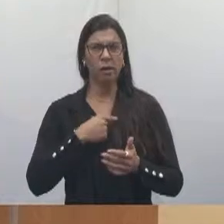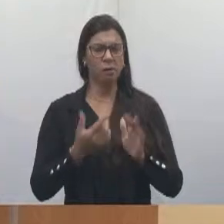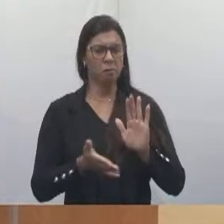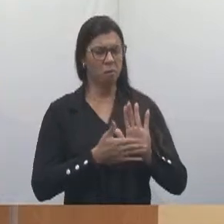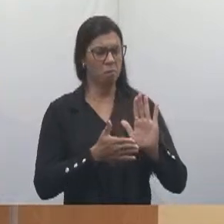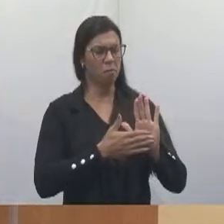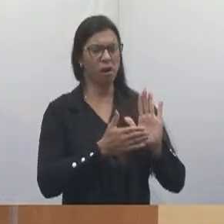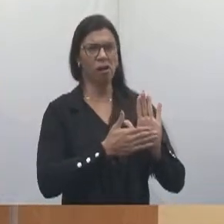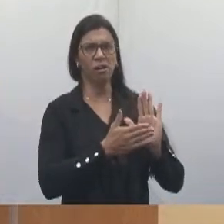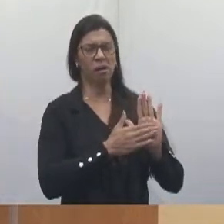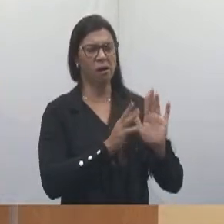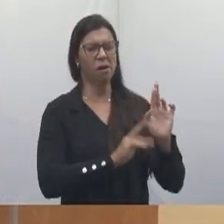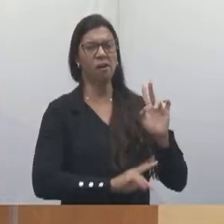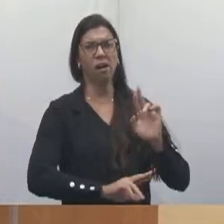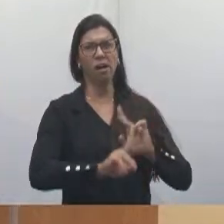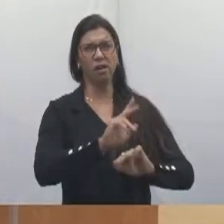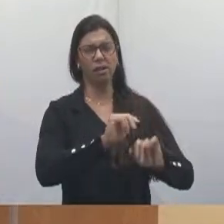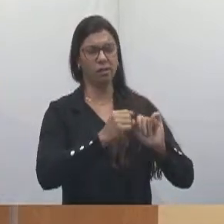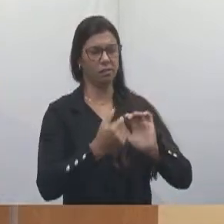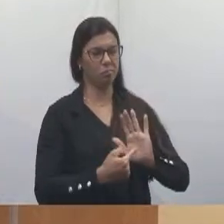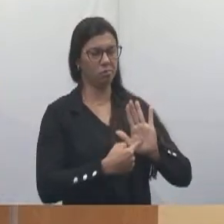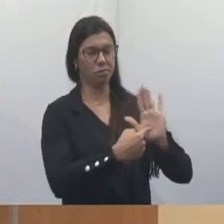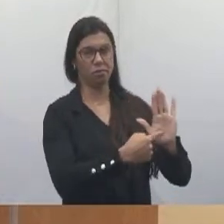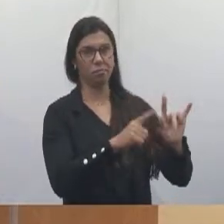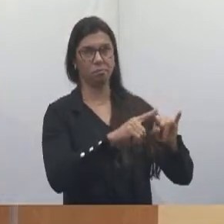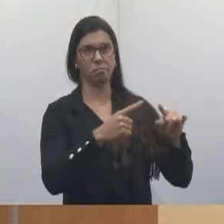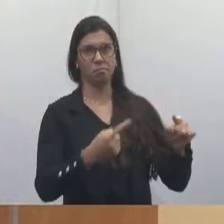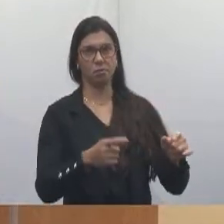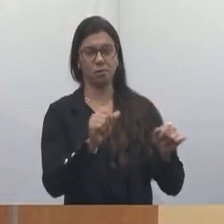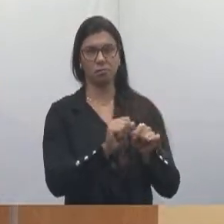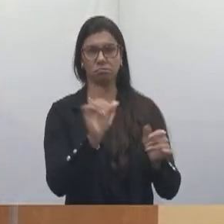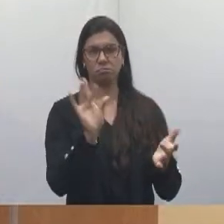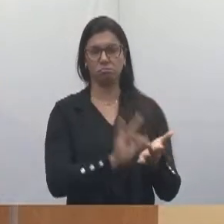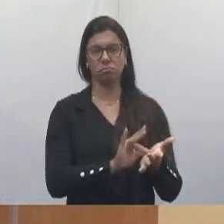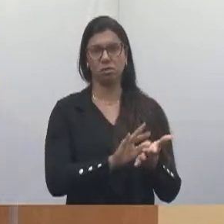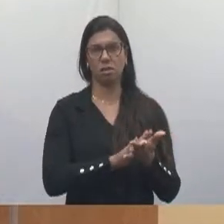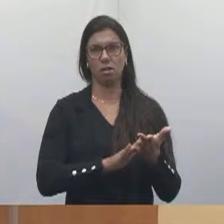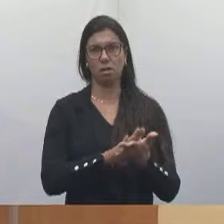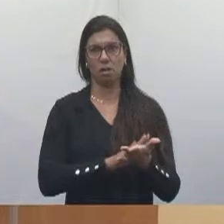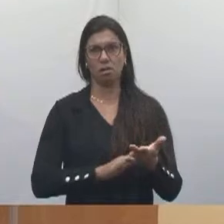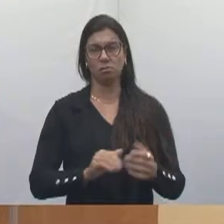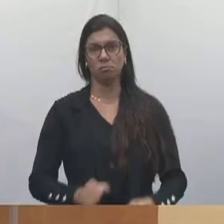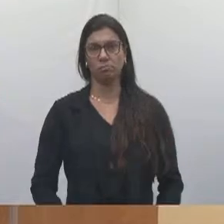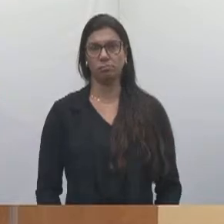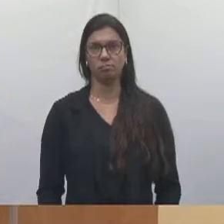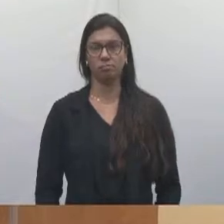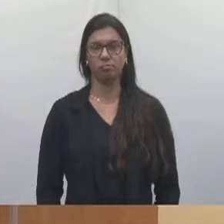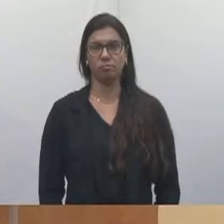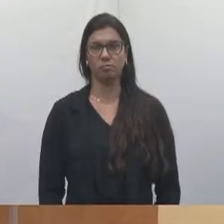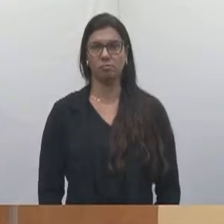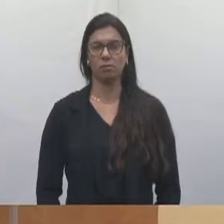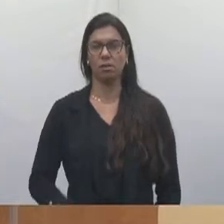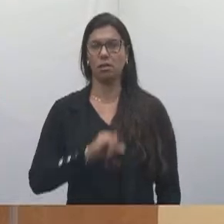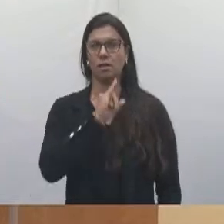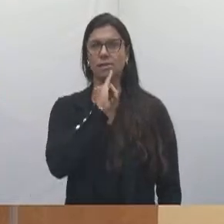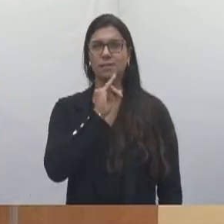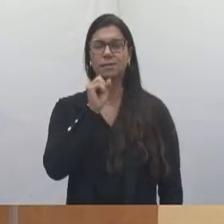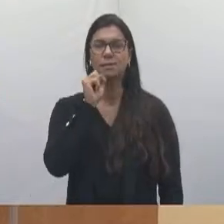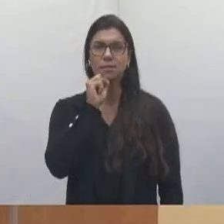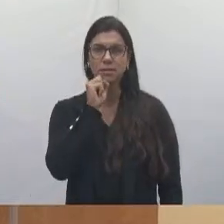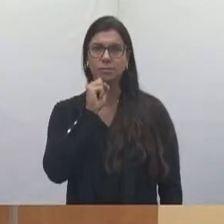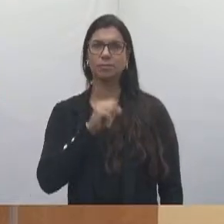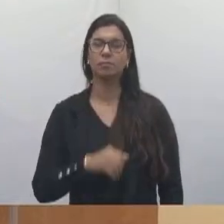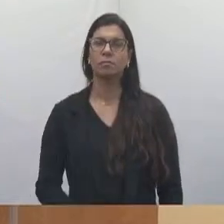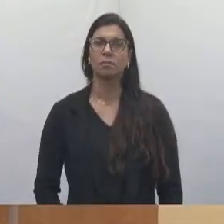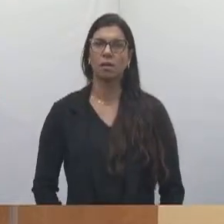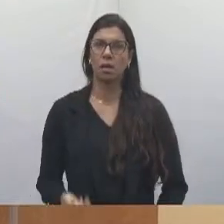Avilino. Não fazia. Falava no comício. Não fazia. O Isaías Santana, a administração